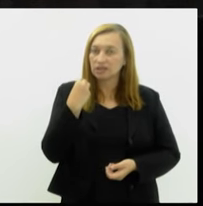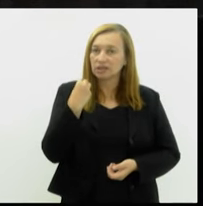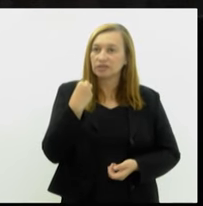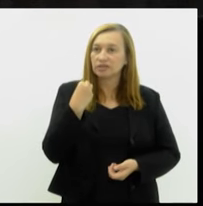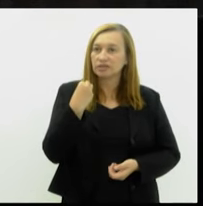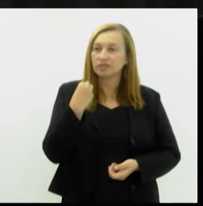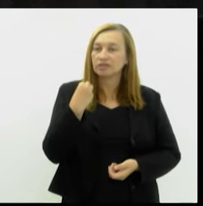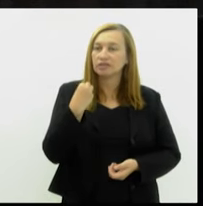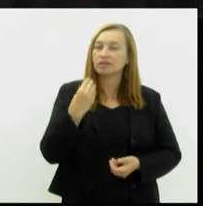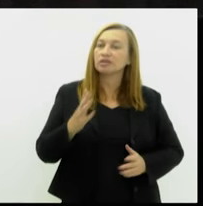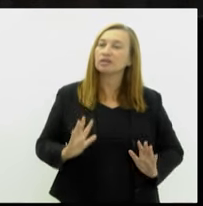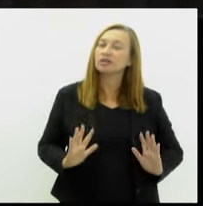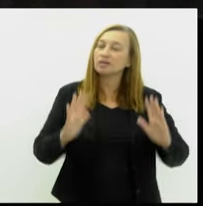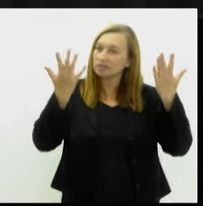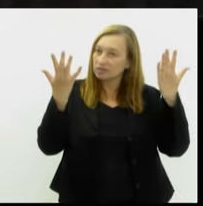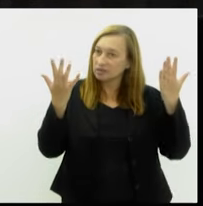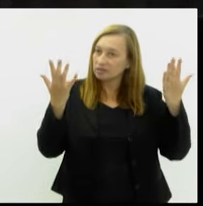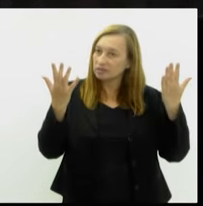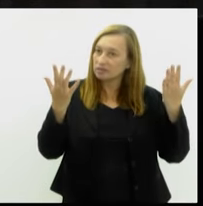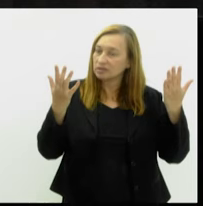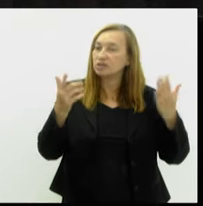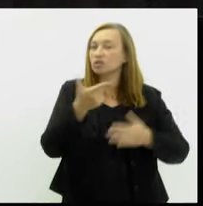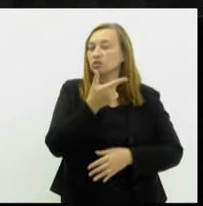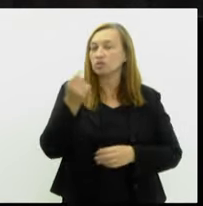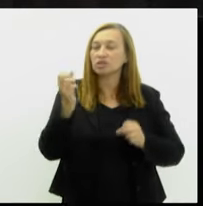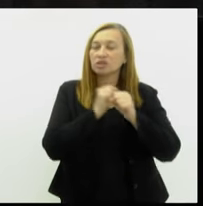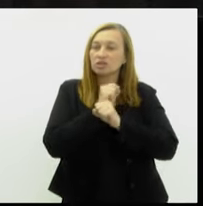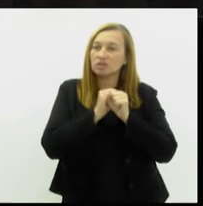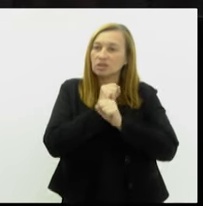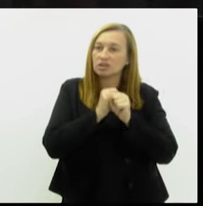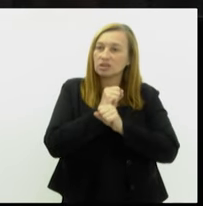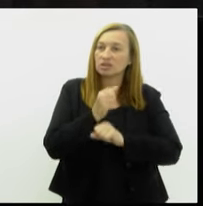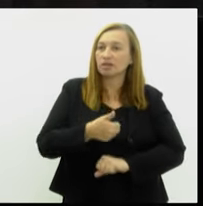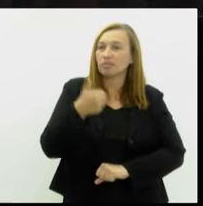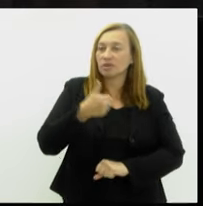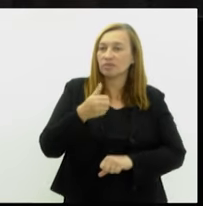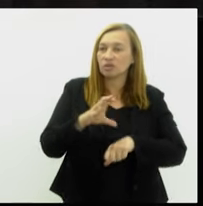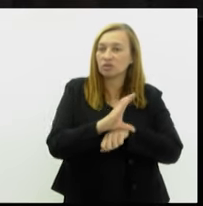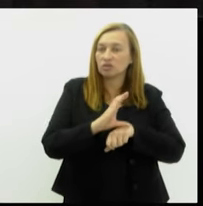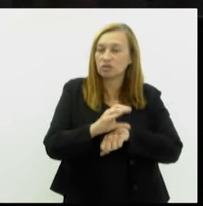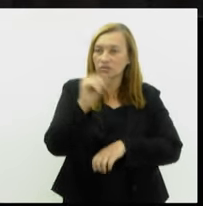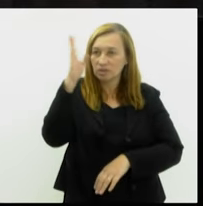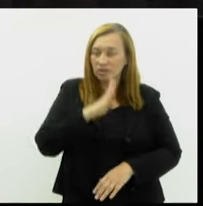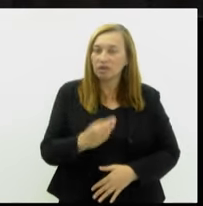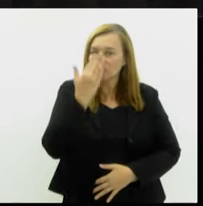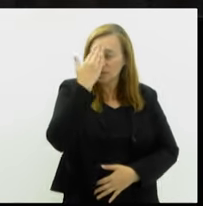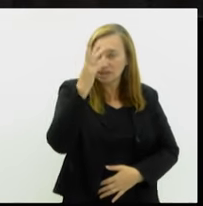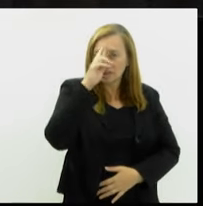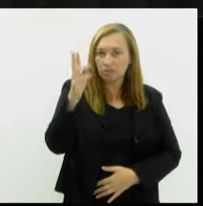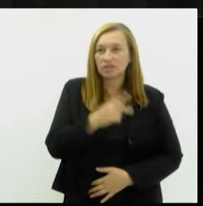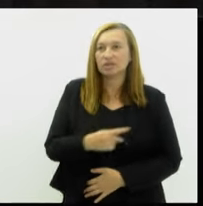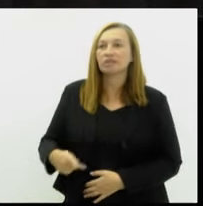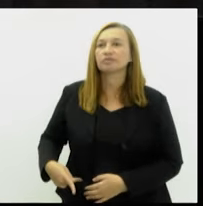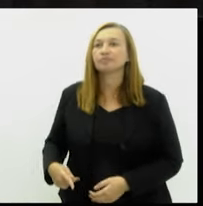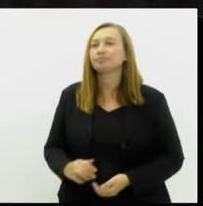as comemorações dos 200 anos da primeira Constituição brasileira. Muito obrigado, senhora